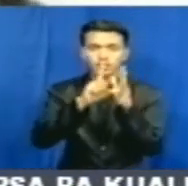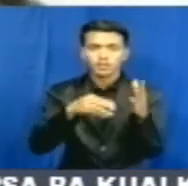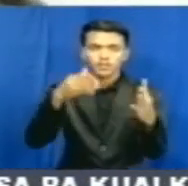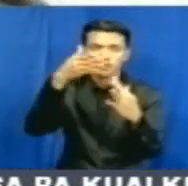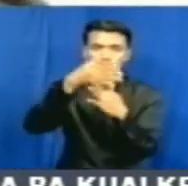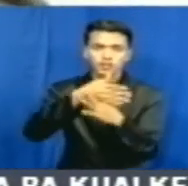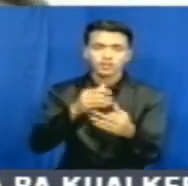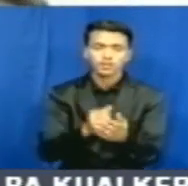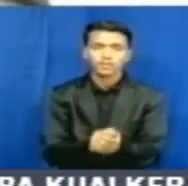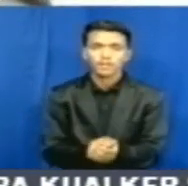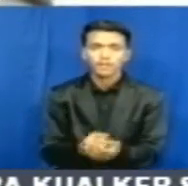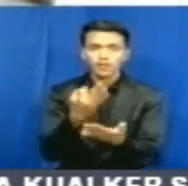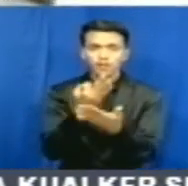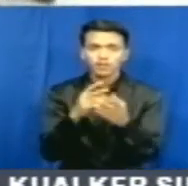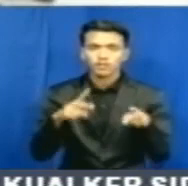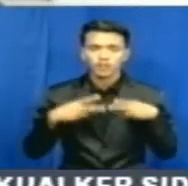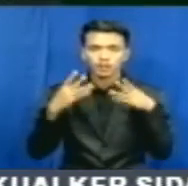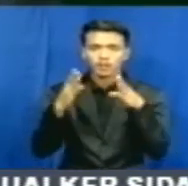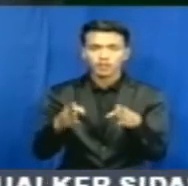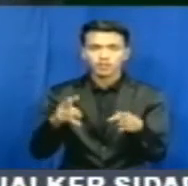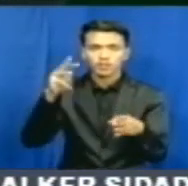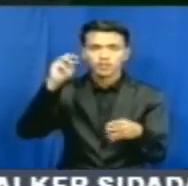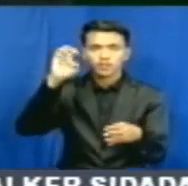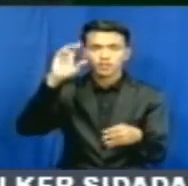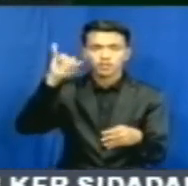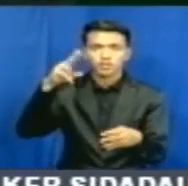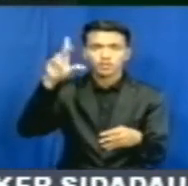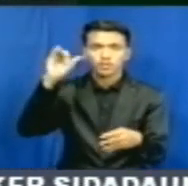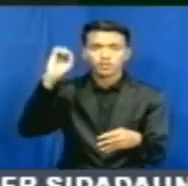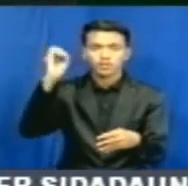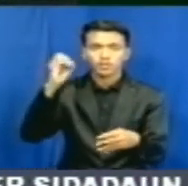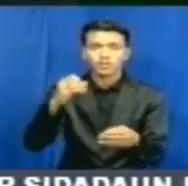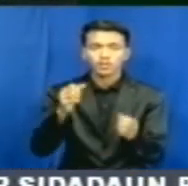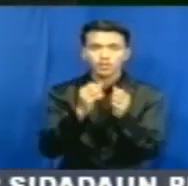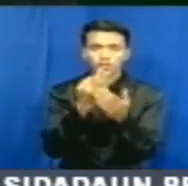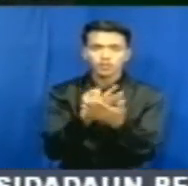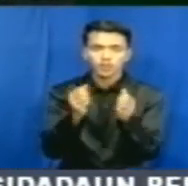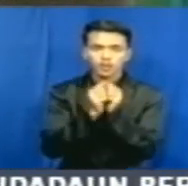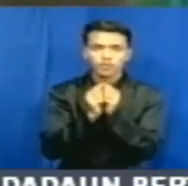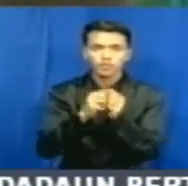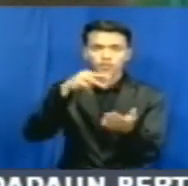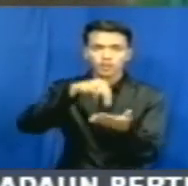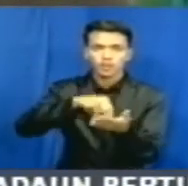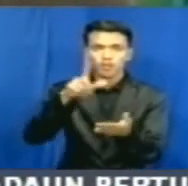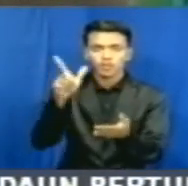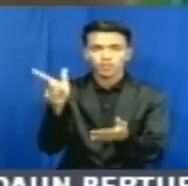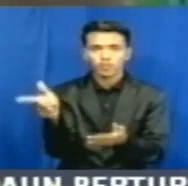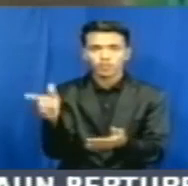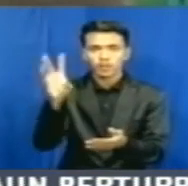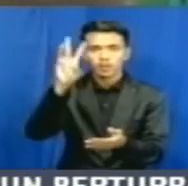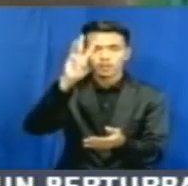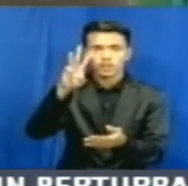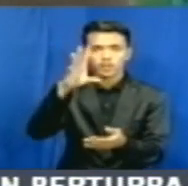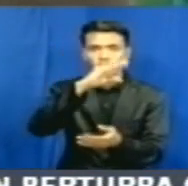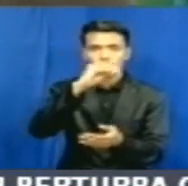Fundo Contributivo Veteranos Nian, Metamalik Atetem, montante por orçamento na atinge na Milão Ruanulo Resinem,